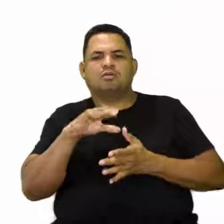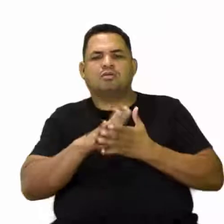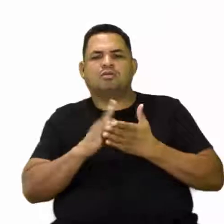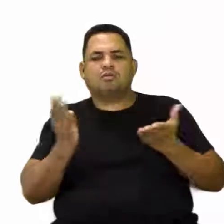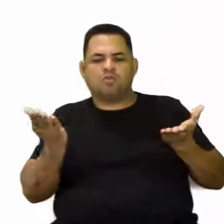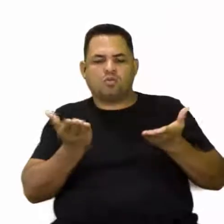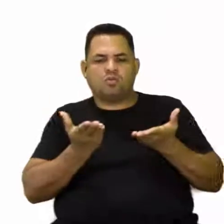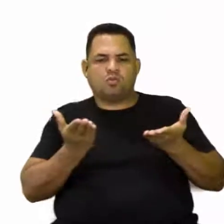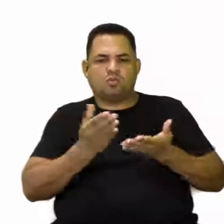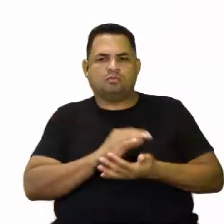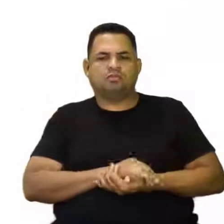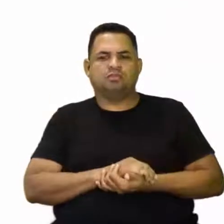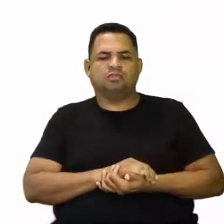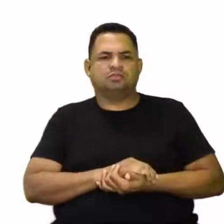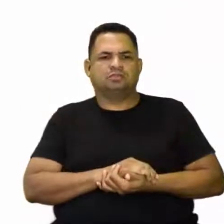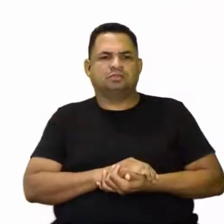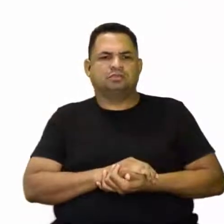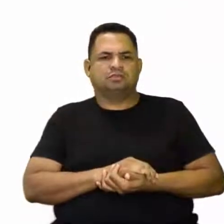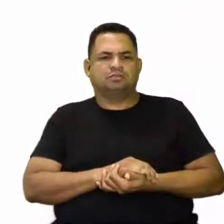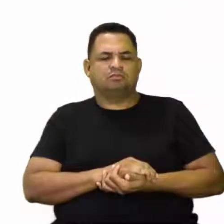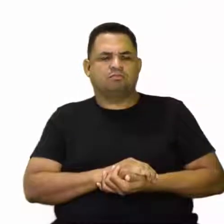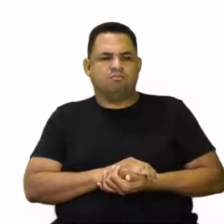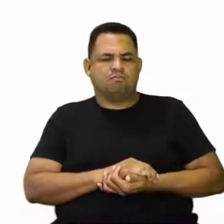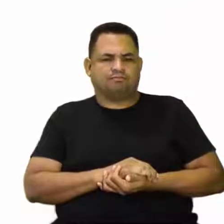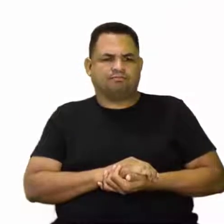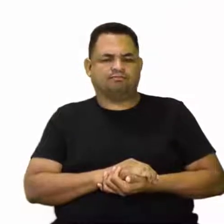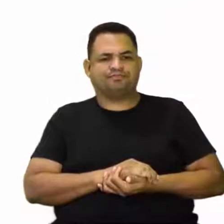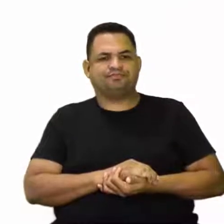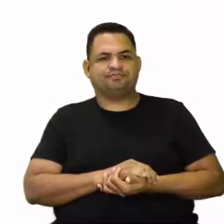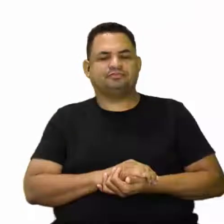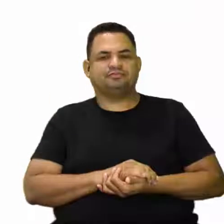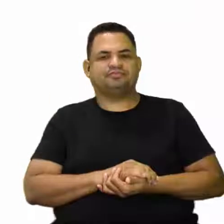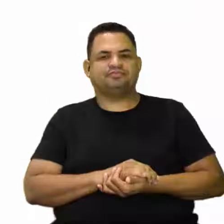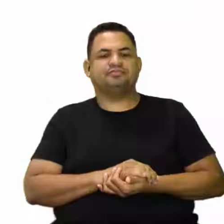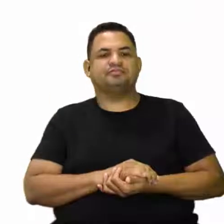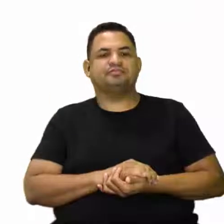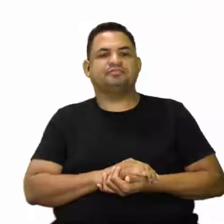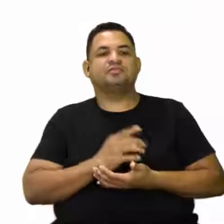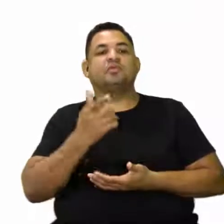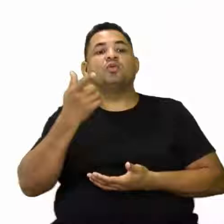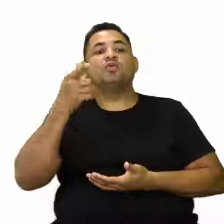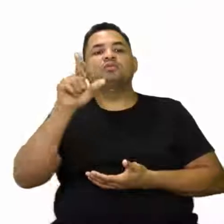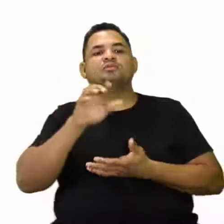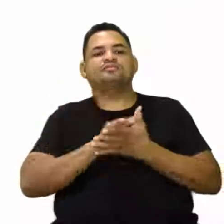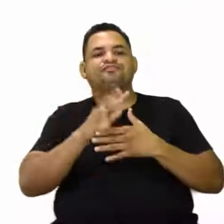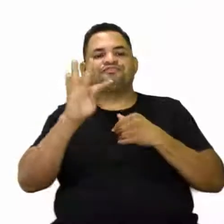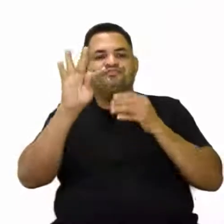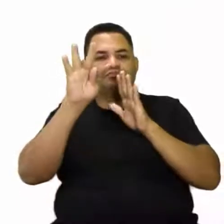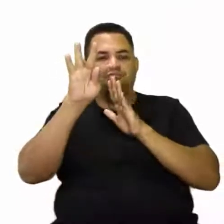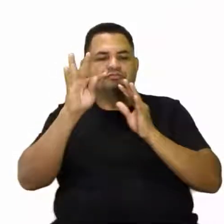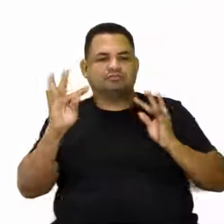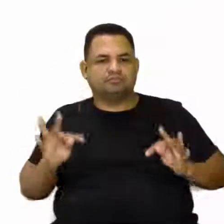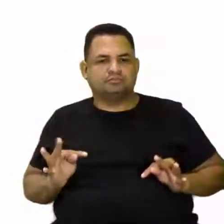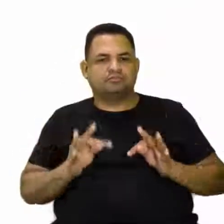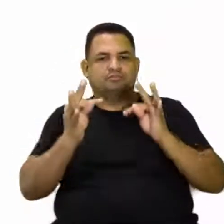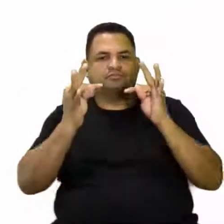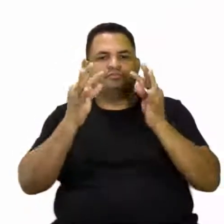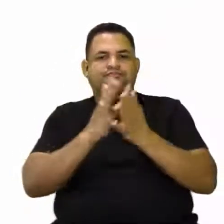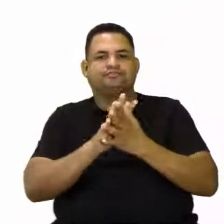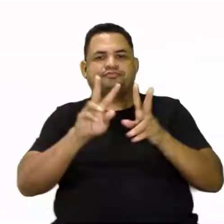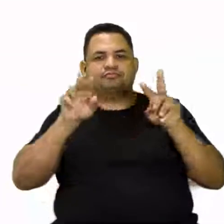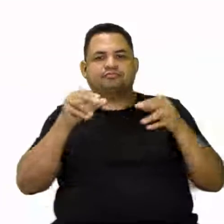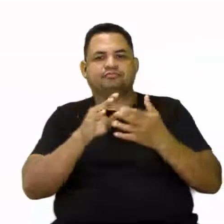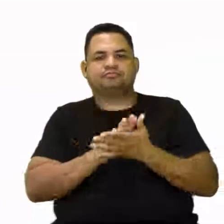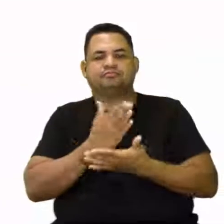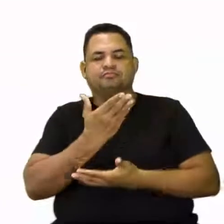A ordem é uma linguagem mais direta. Outra técnica efetiva é o titular, la